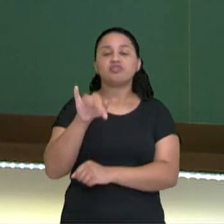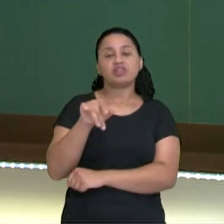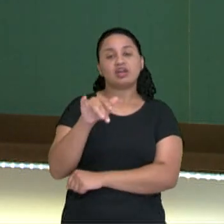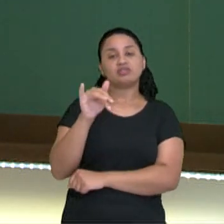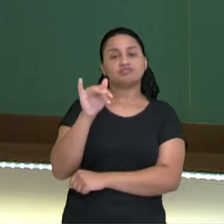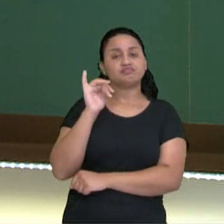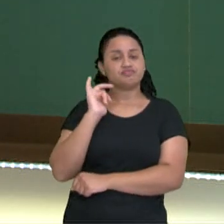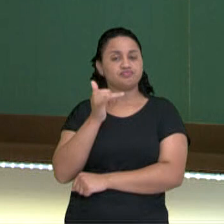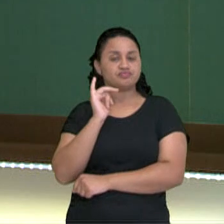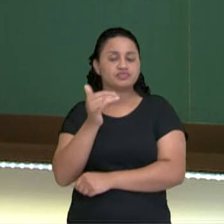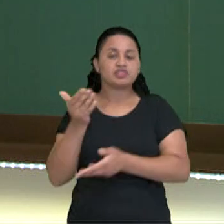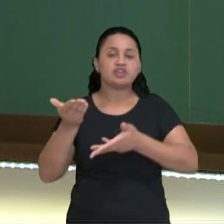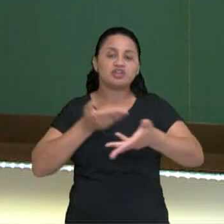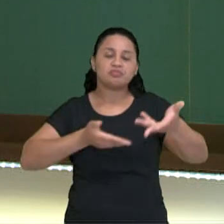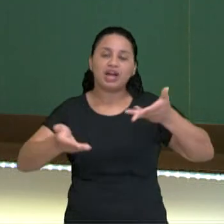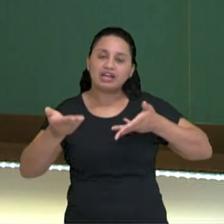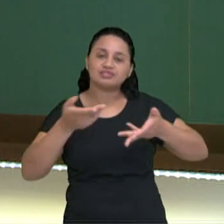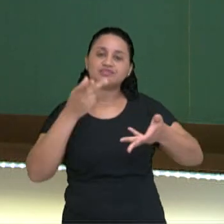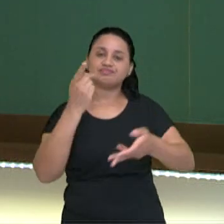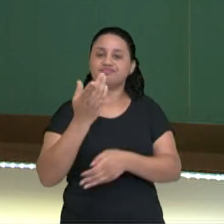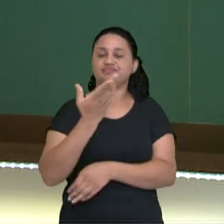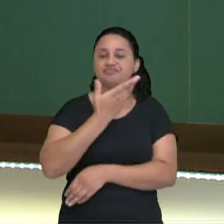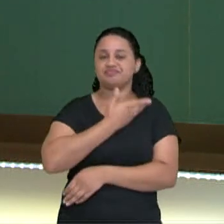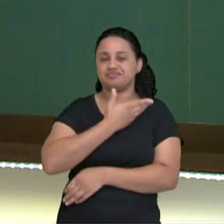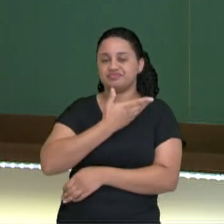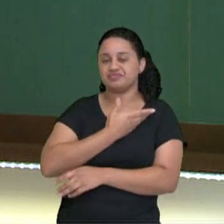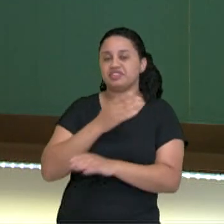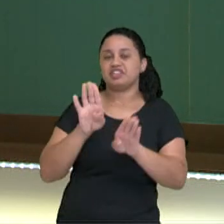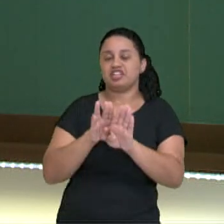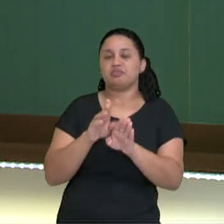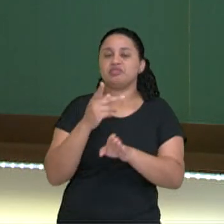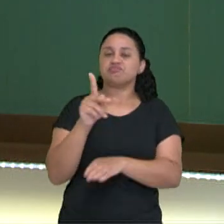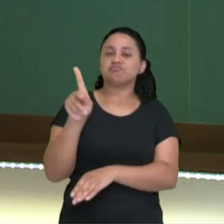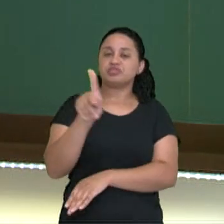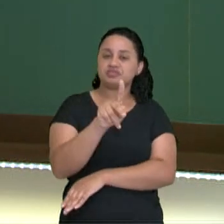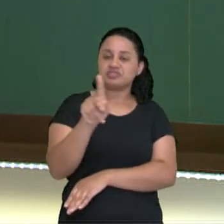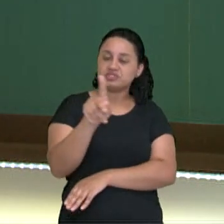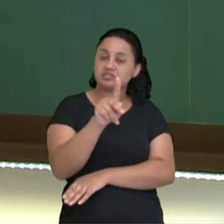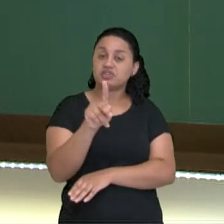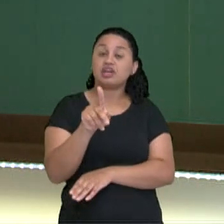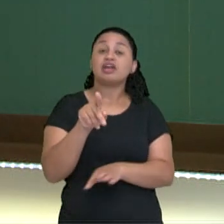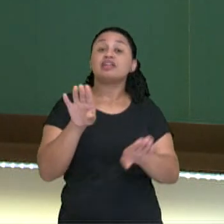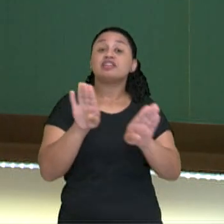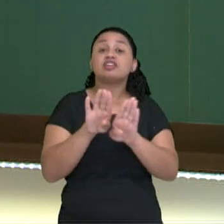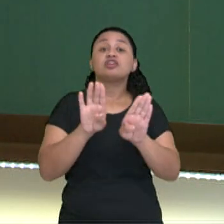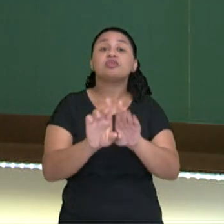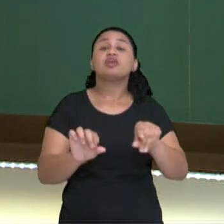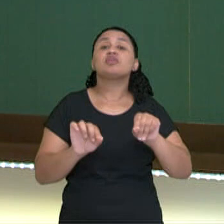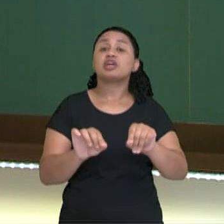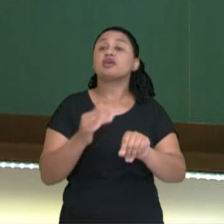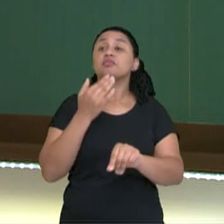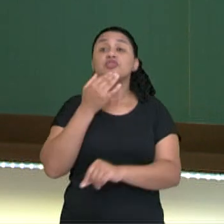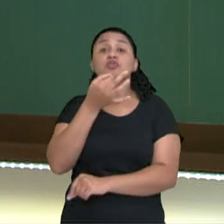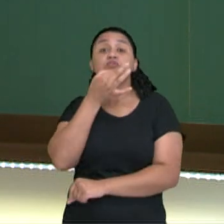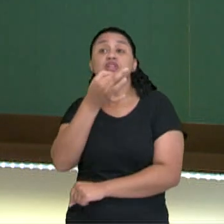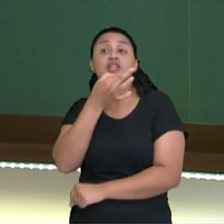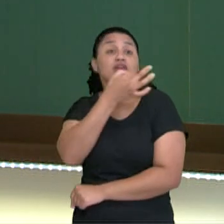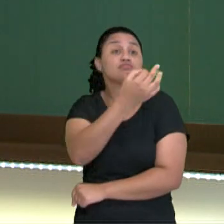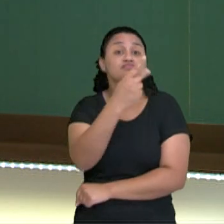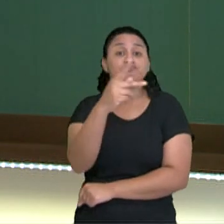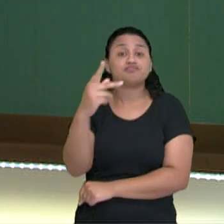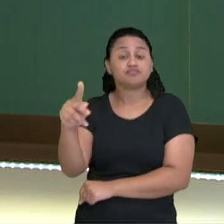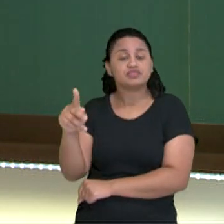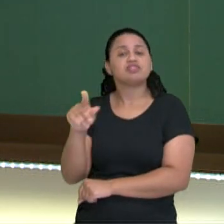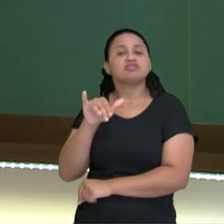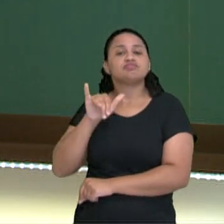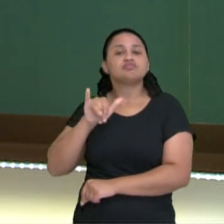como eu disse, e compartilhar com os seus colegas, com a sua professora e o mais importante, pedir a opinião deles. Você já